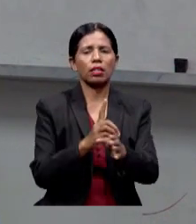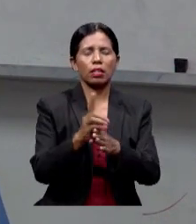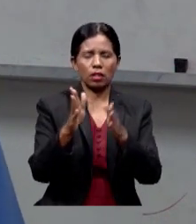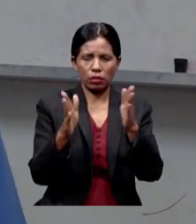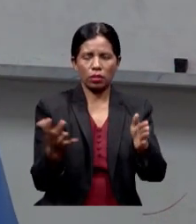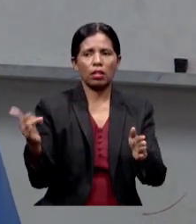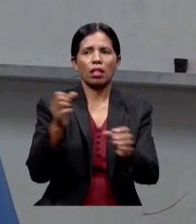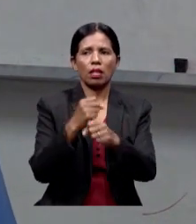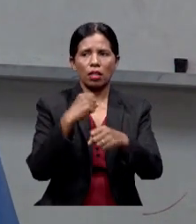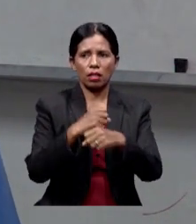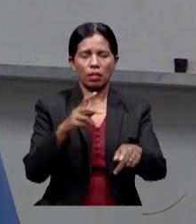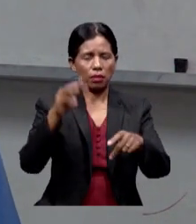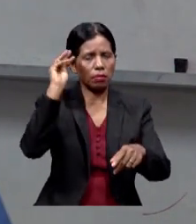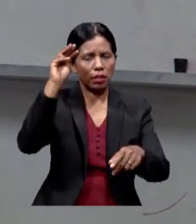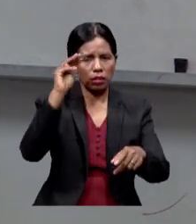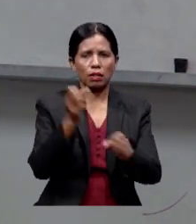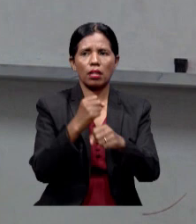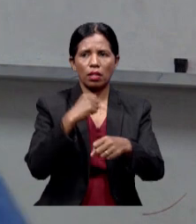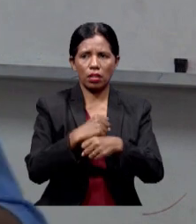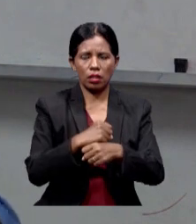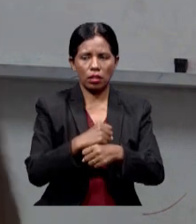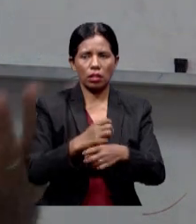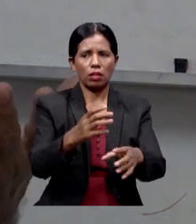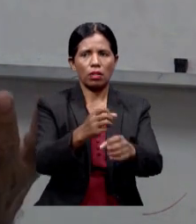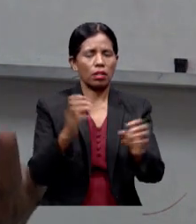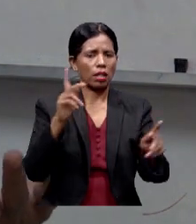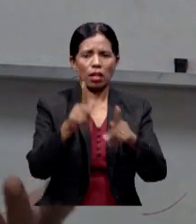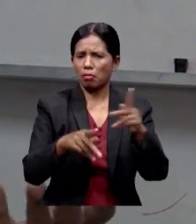vai, dar um bal ministro tan, assai plato.